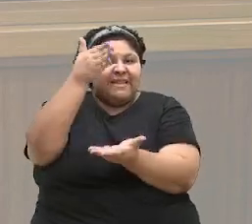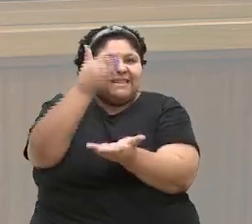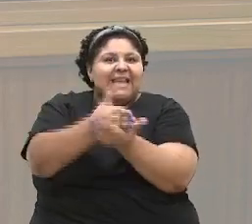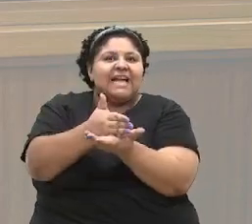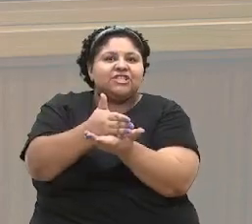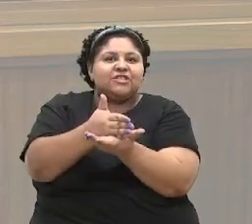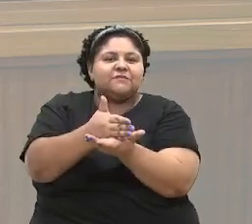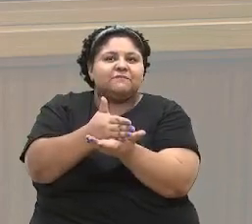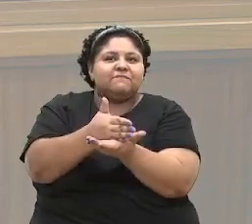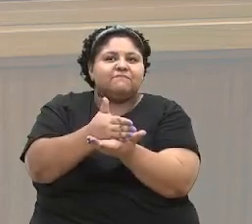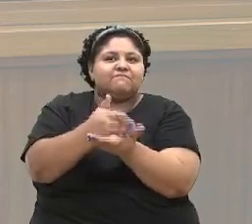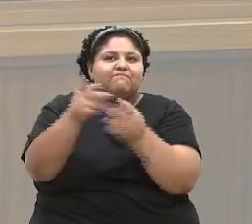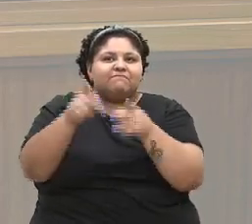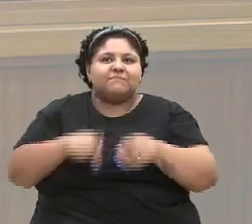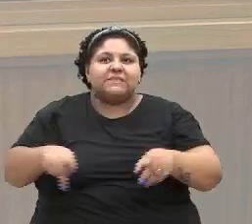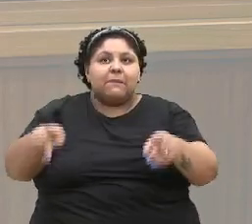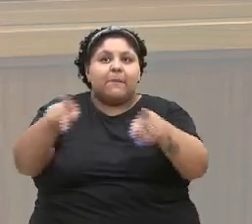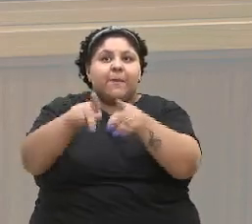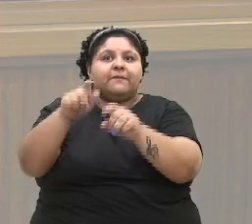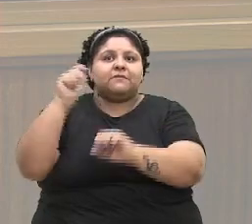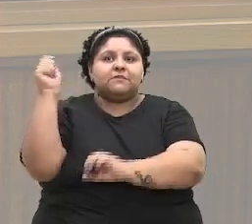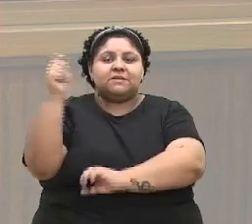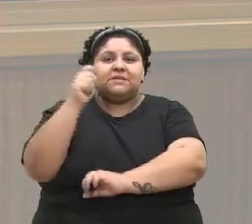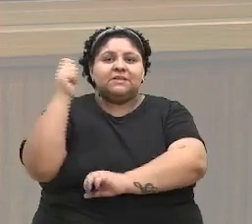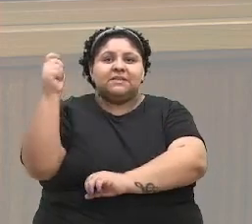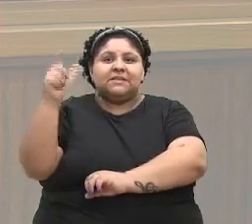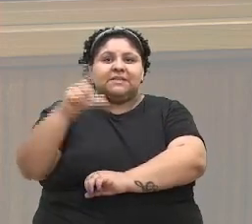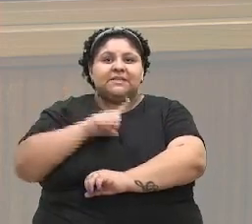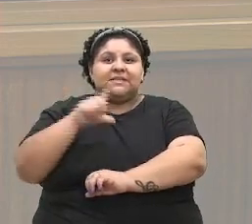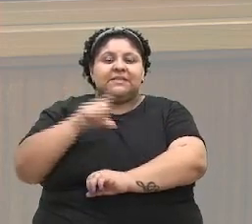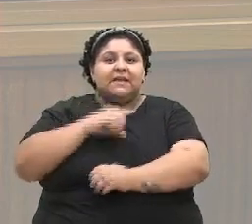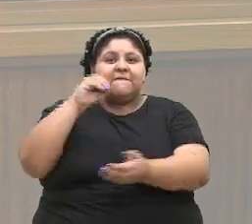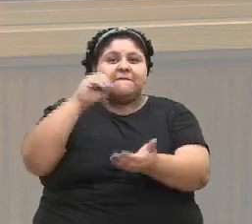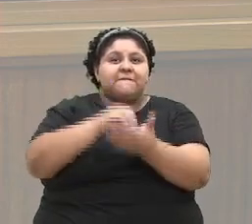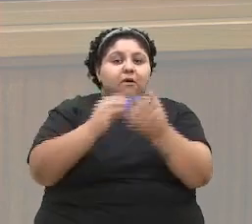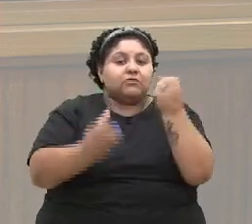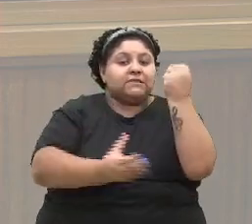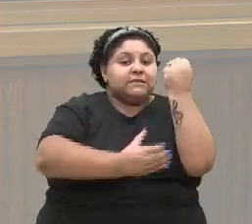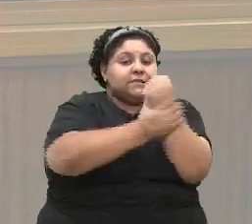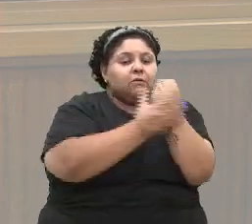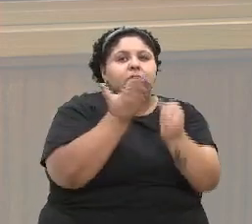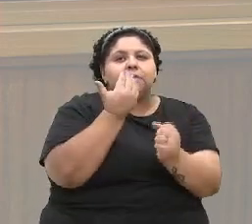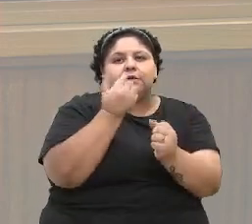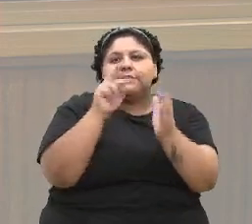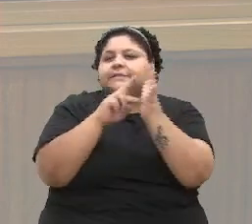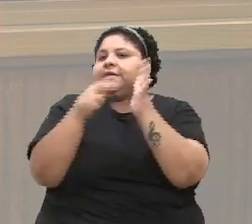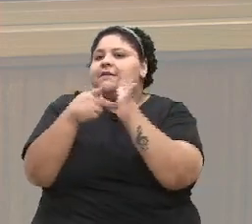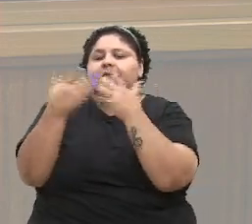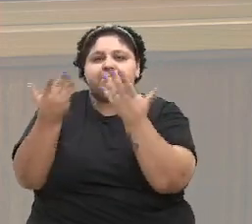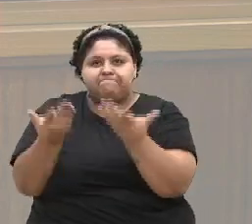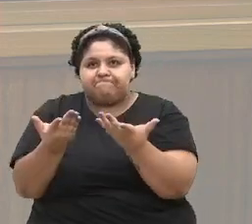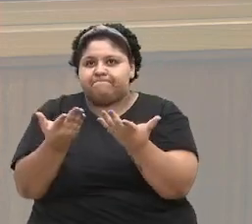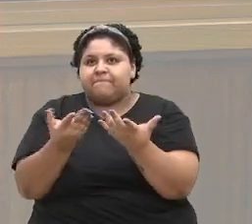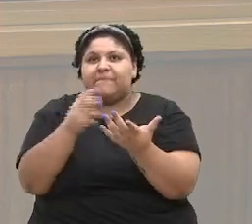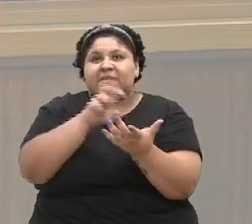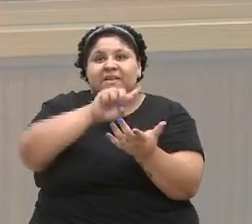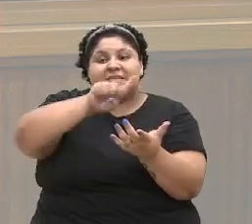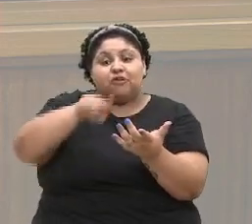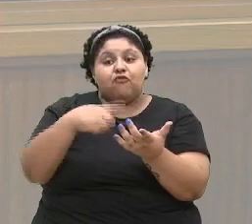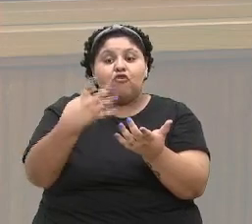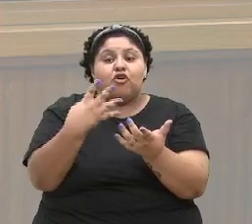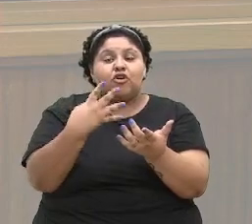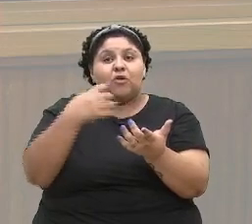Praticamente metade da população gaúcha sofre com insegurança alimentar. Significa dizer que